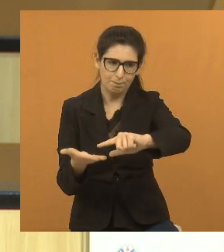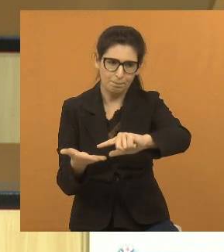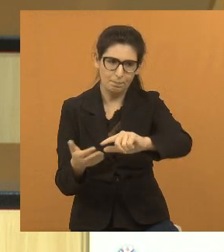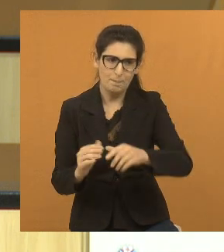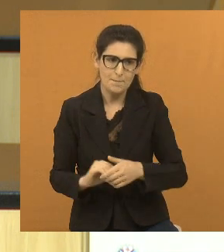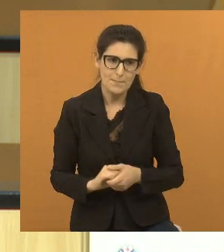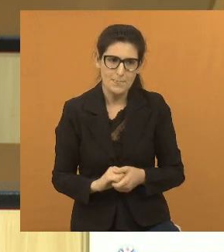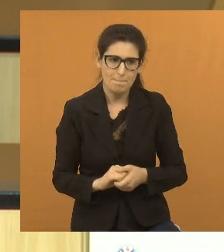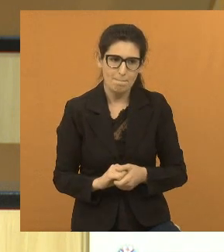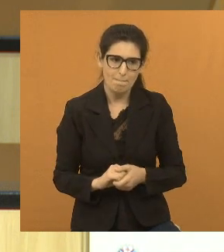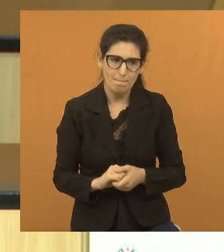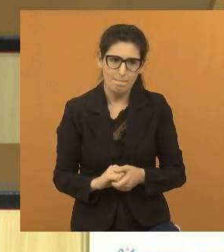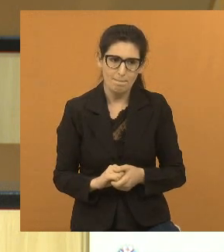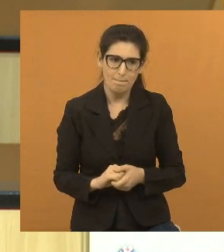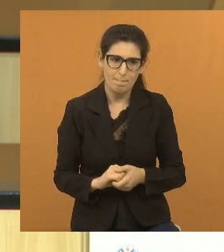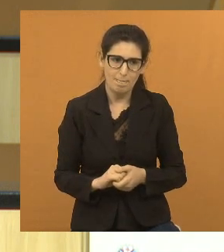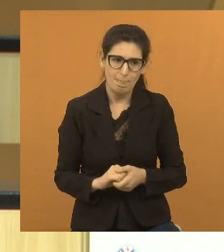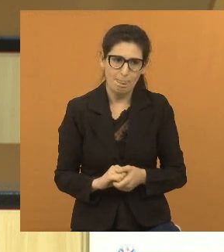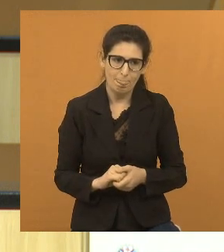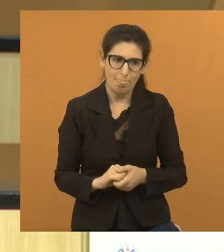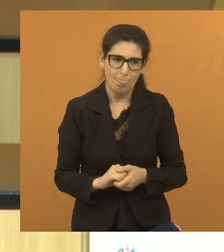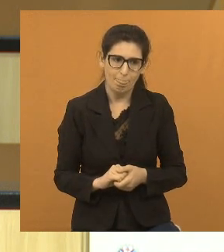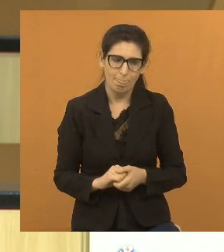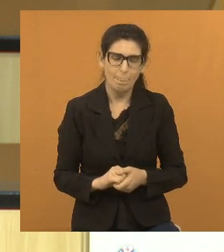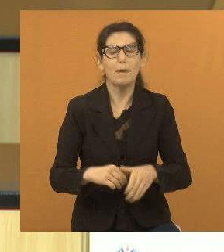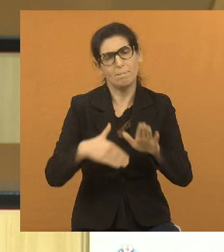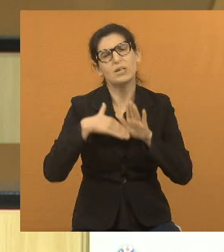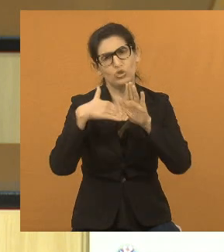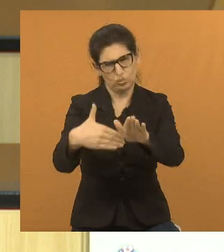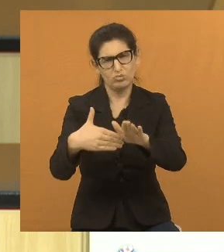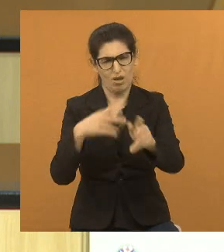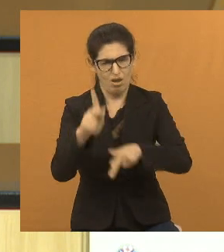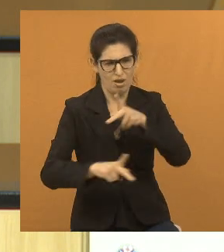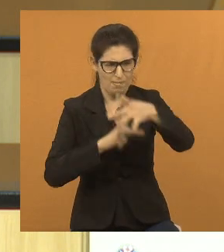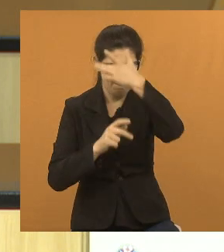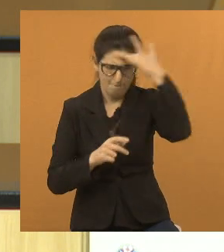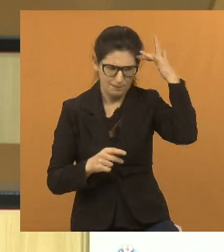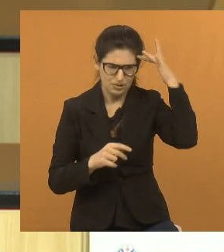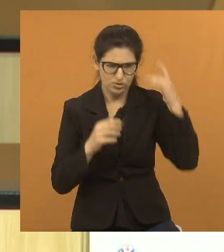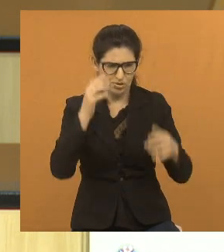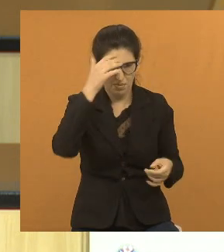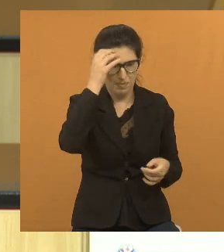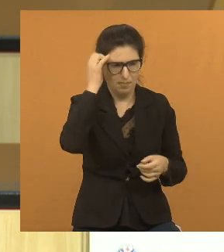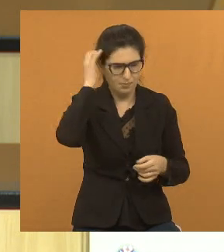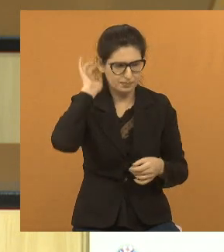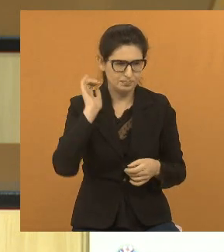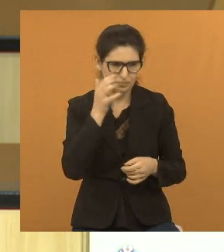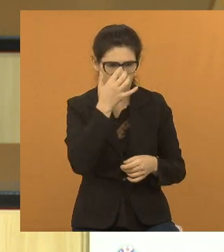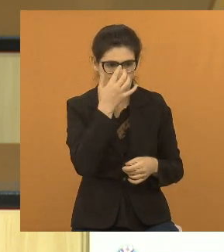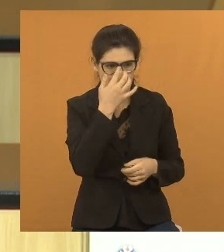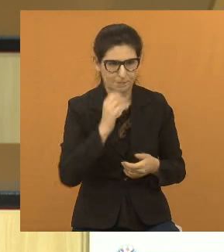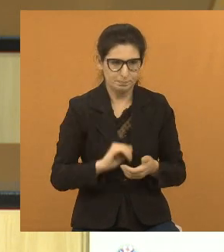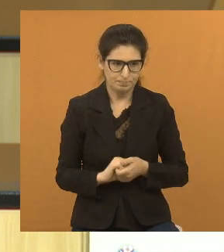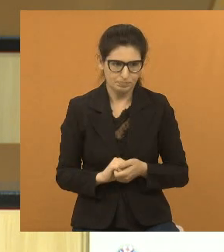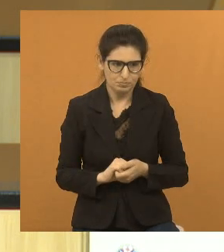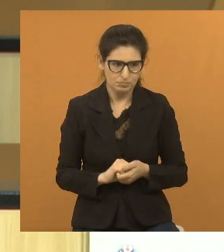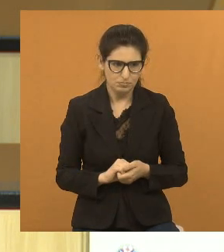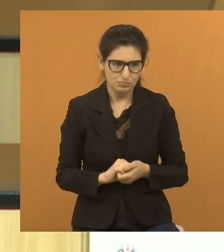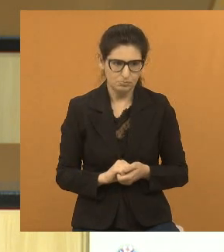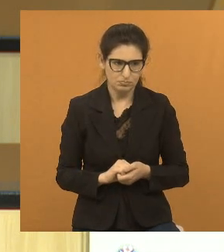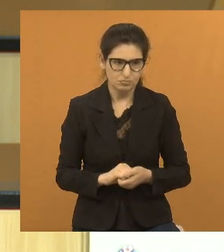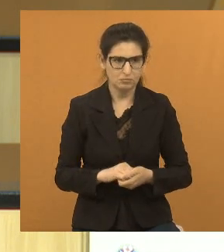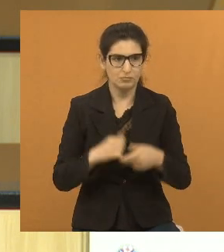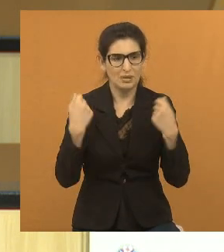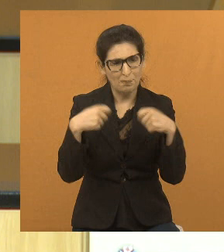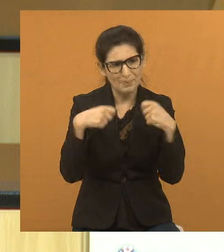uma população mais densificada na região para que tenha os equipamentos necessários, tá? Hoje já